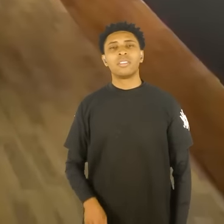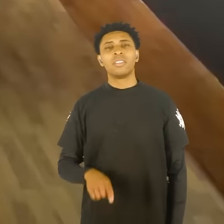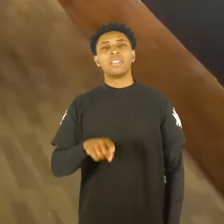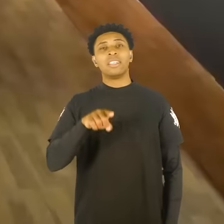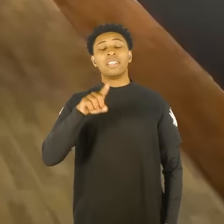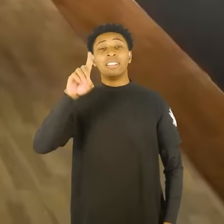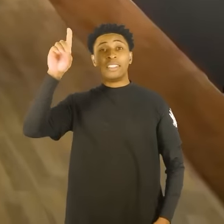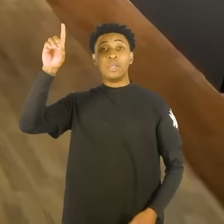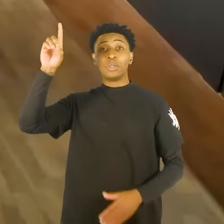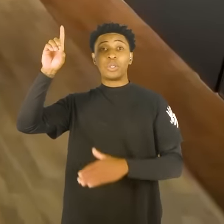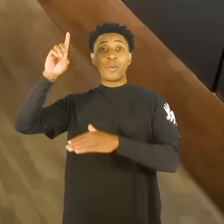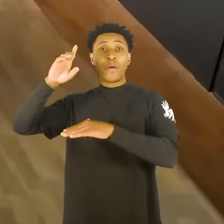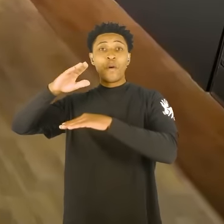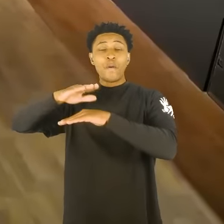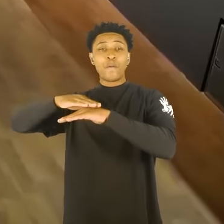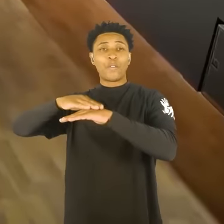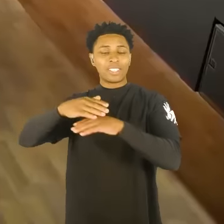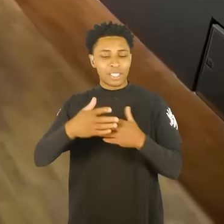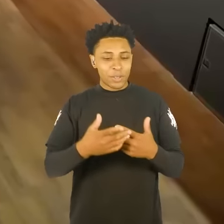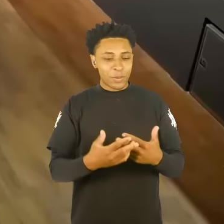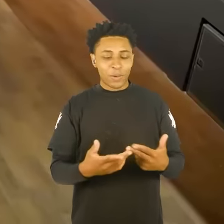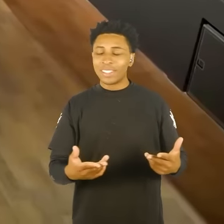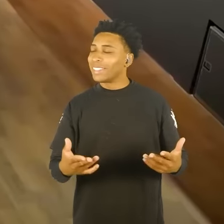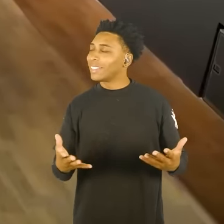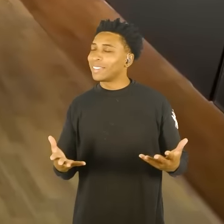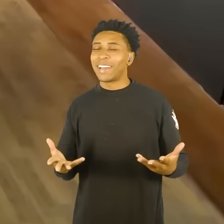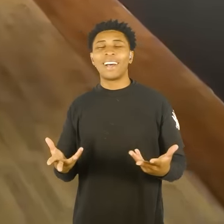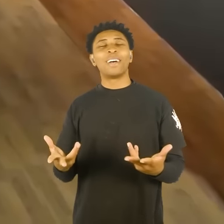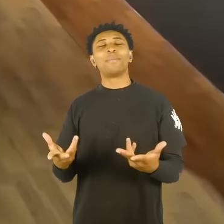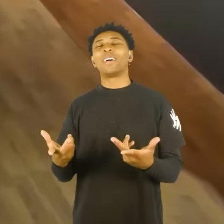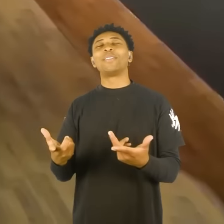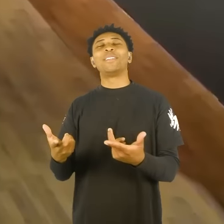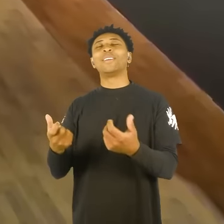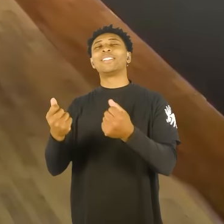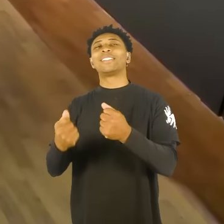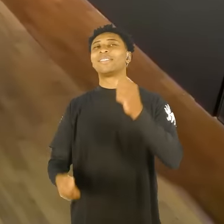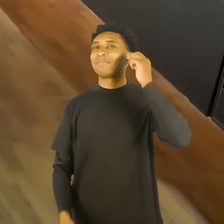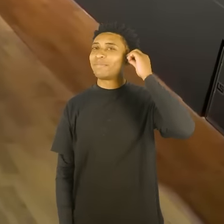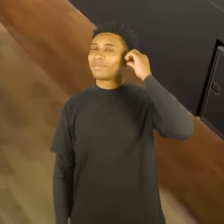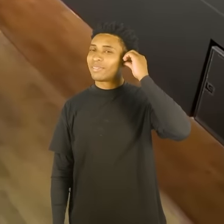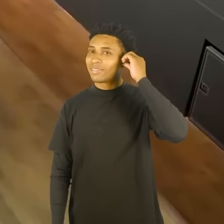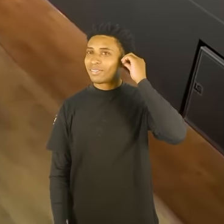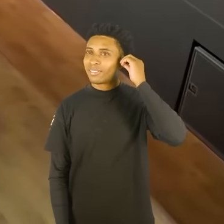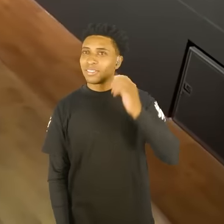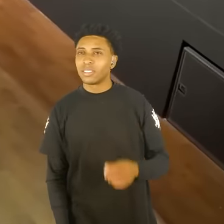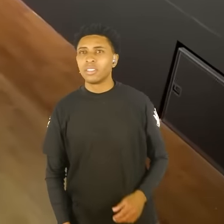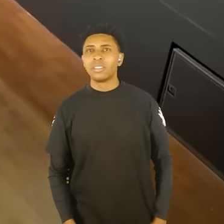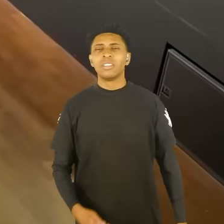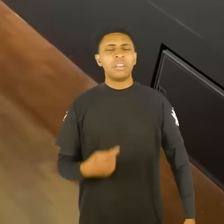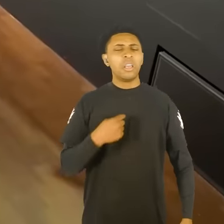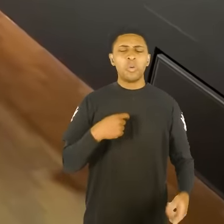nunca pensou. Eu não ligo se o meu sangue vai cair no chão porque eu adoro. Eu não